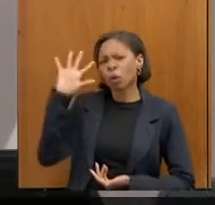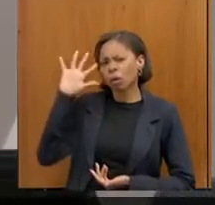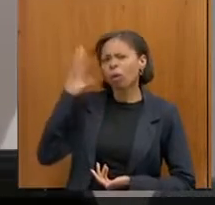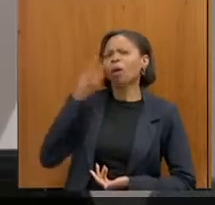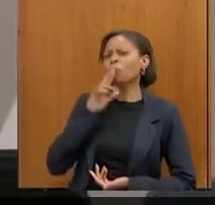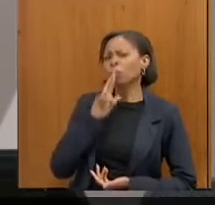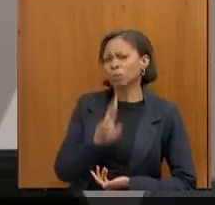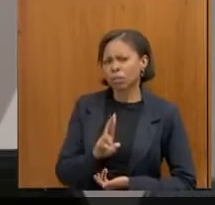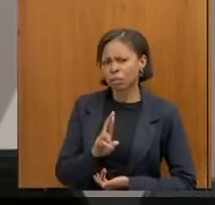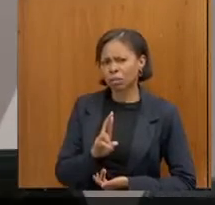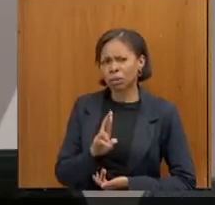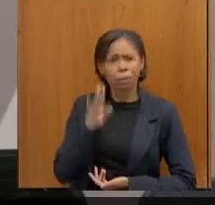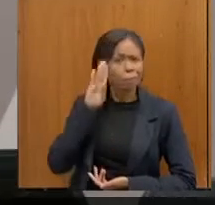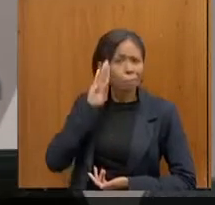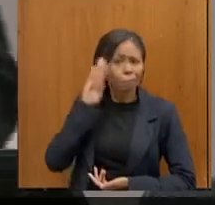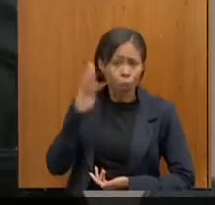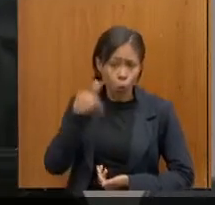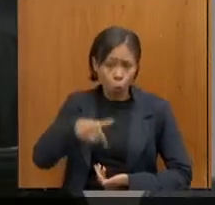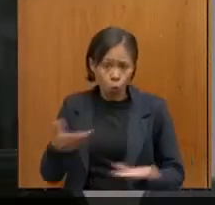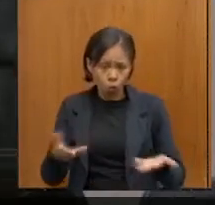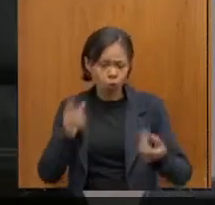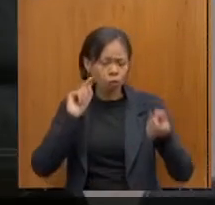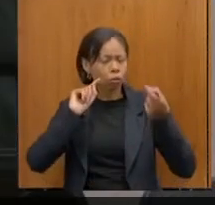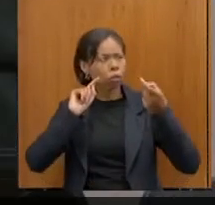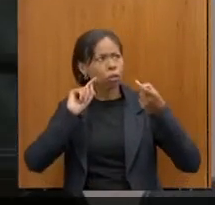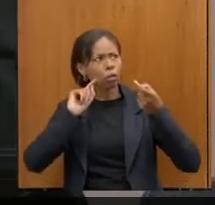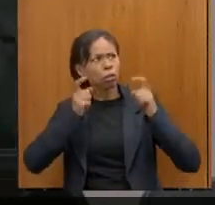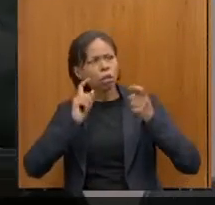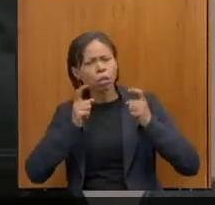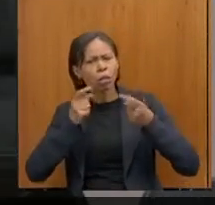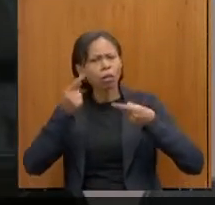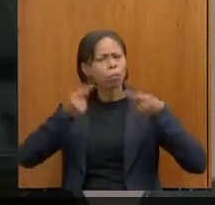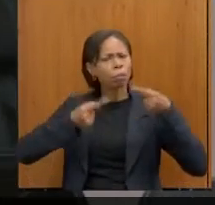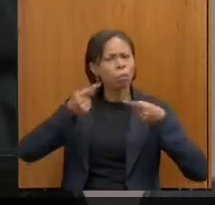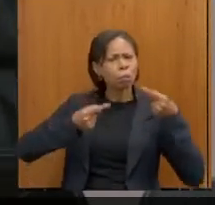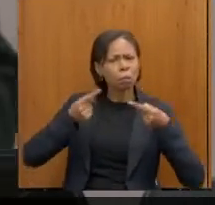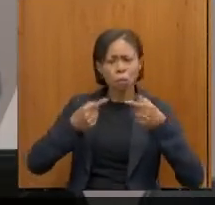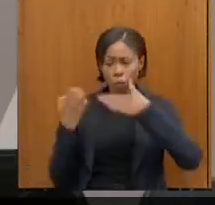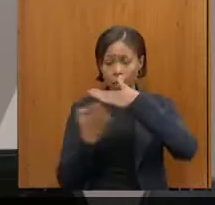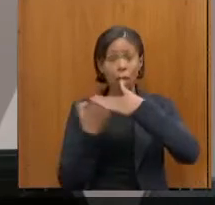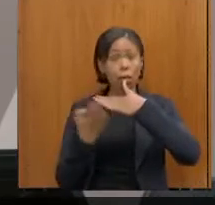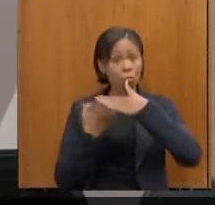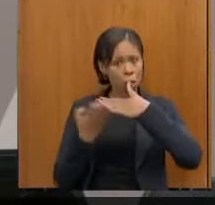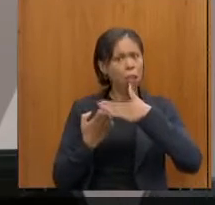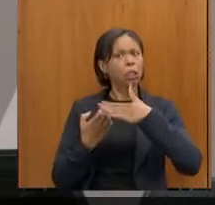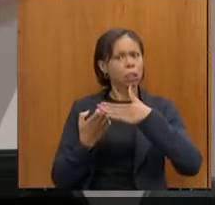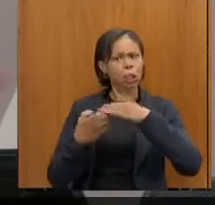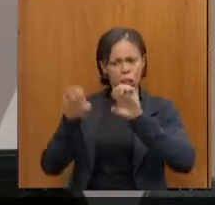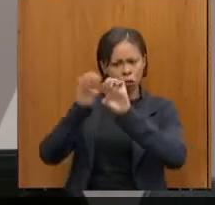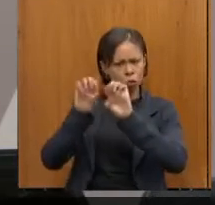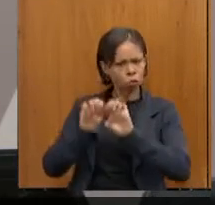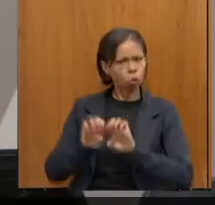sobretudo quando nós estamos discutindo uma empresa de infraestrutura que tem a imensa maioria